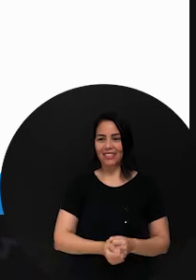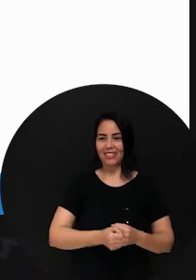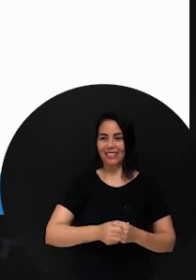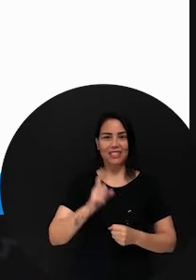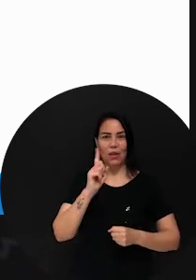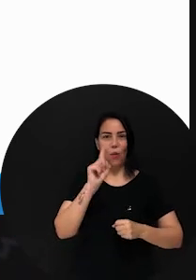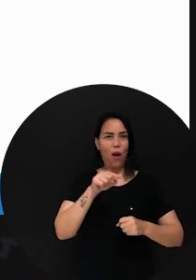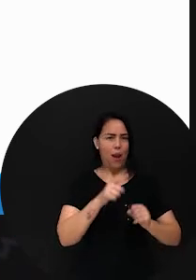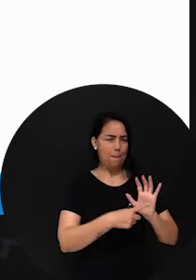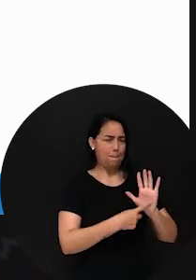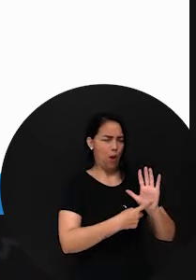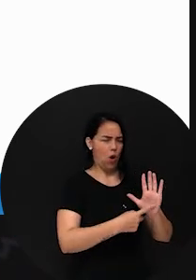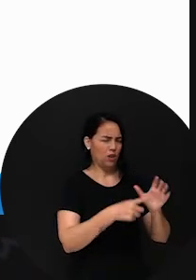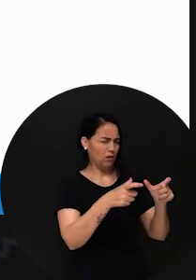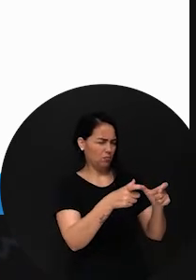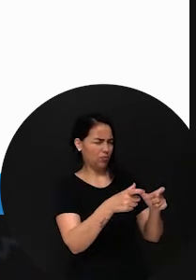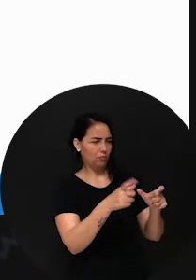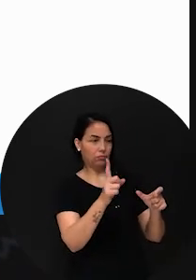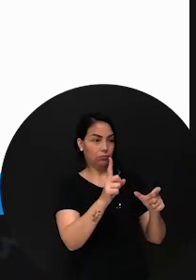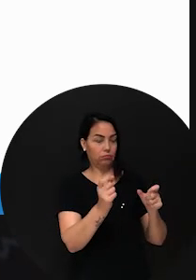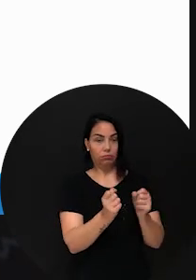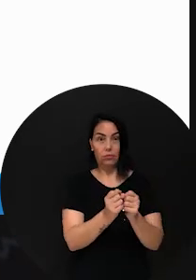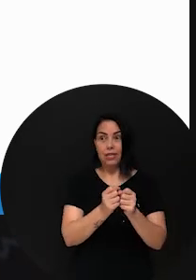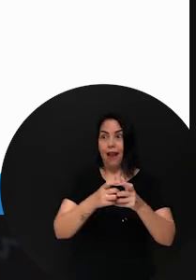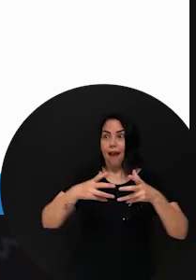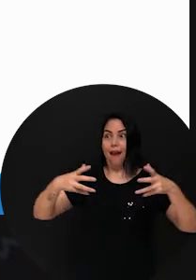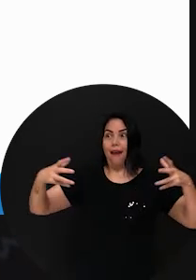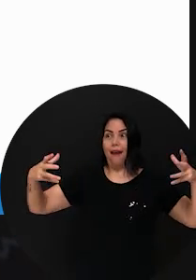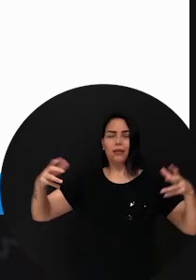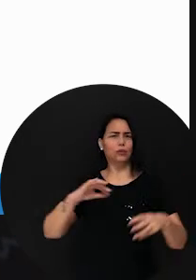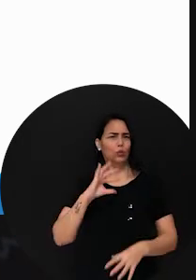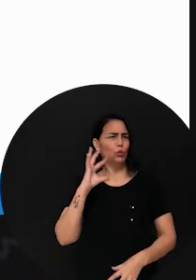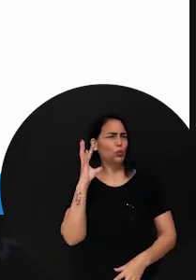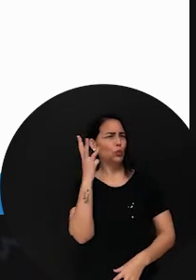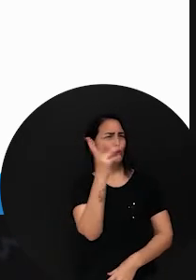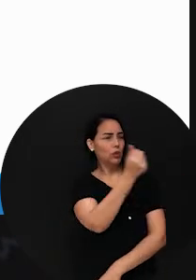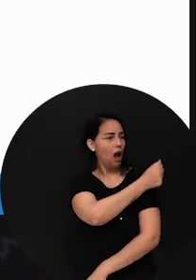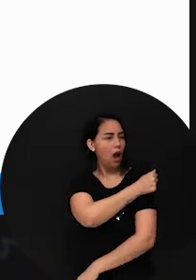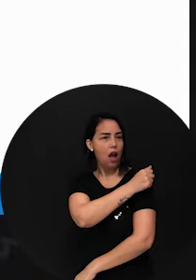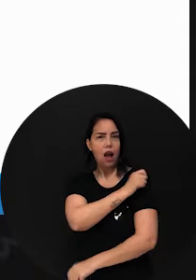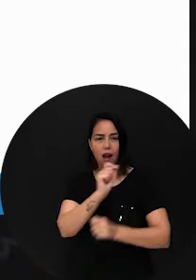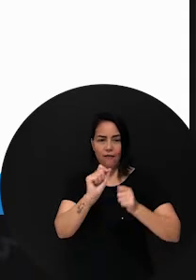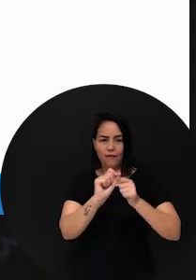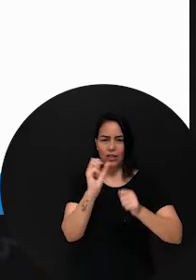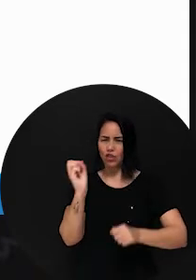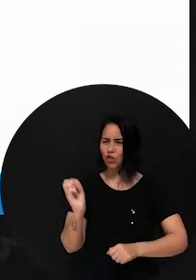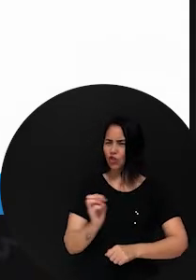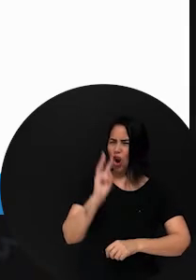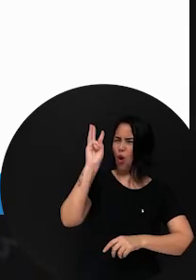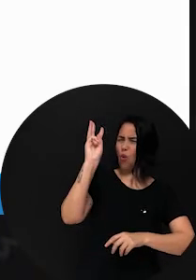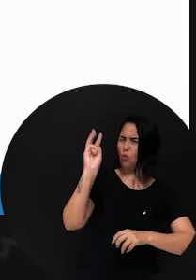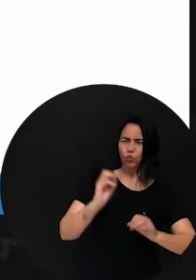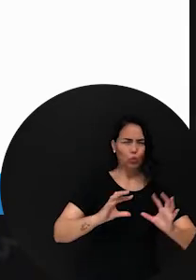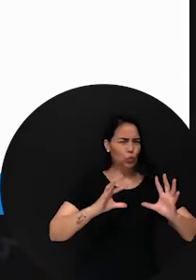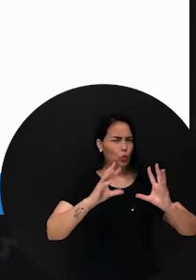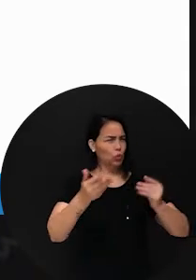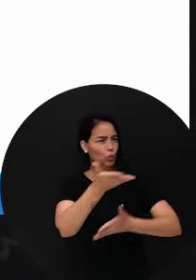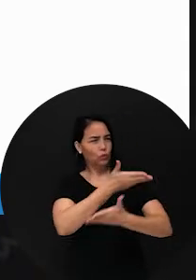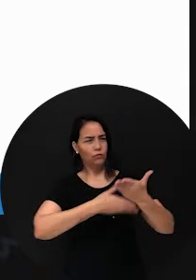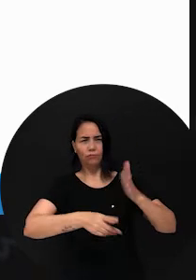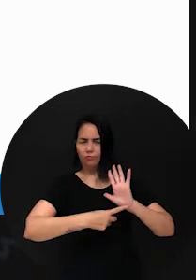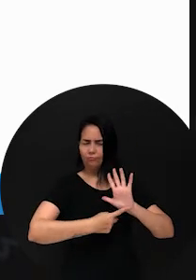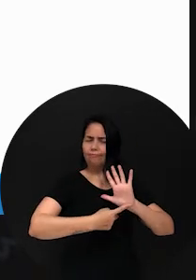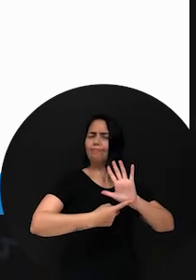uma amostra, e sim um espetáculo, onde os alunos vão fazer um show mesmo, né, todos os envolvidos dão um show aí